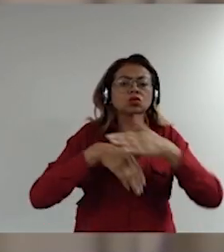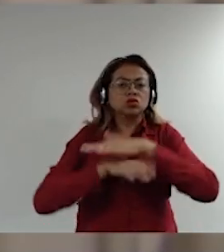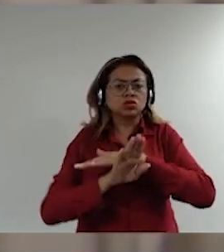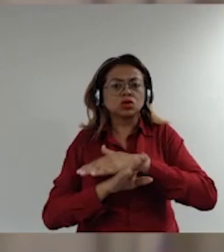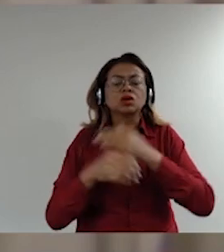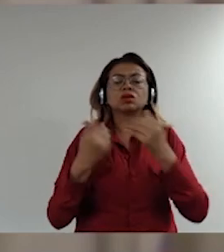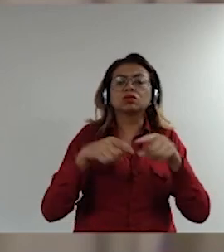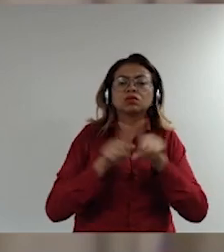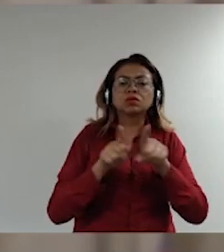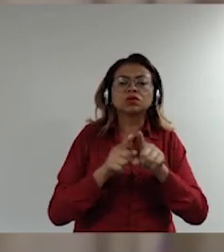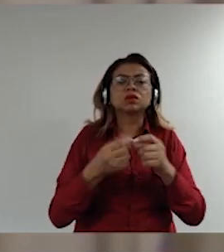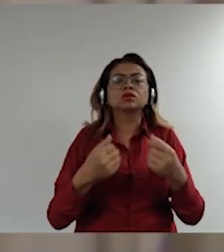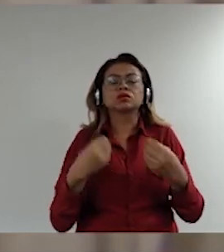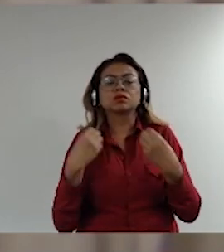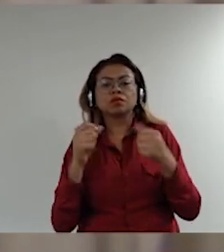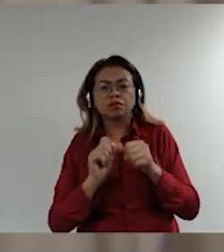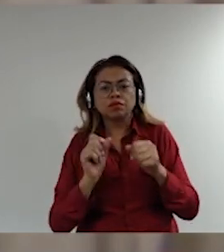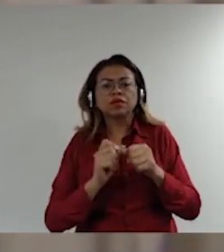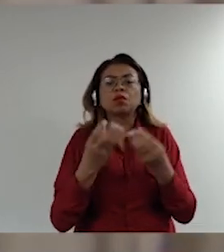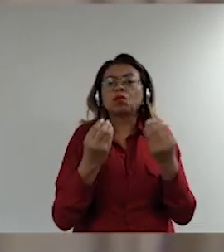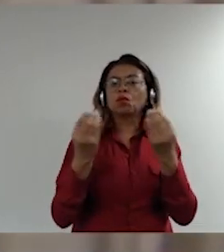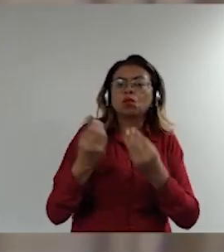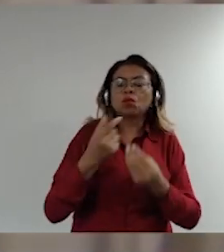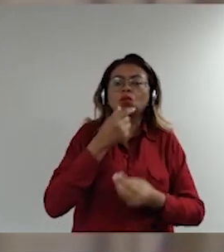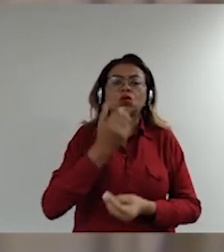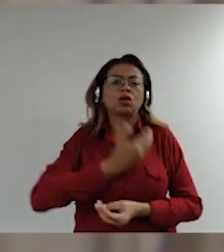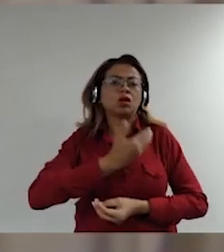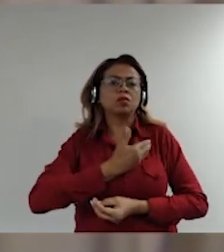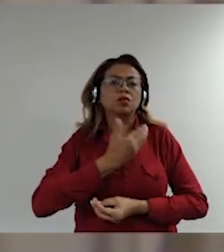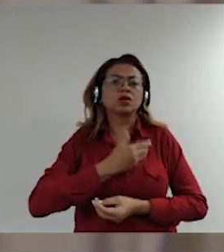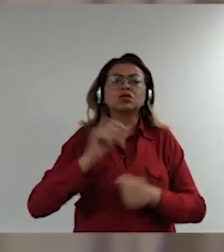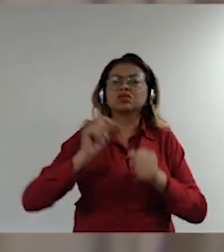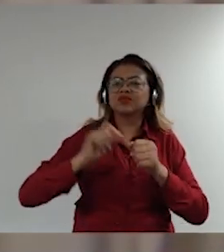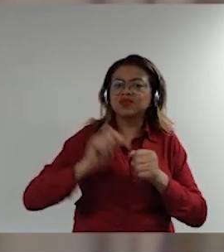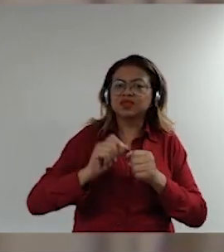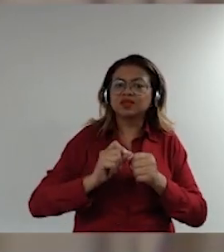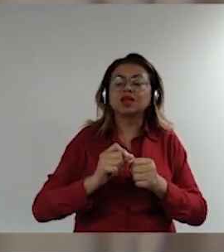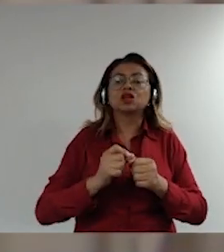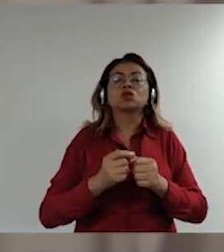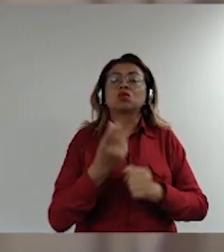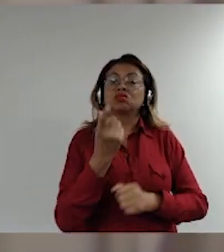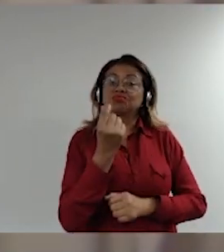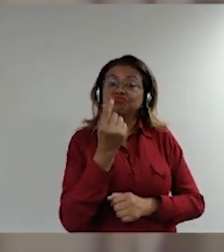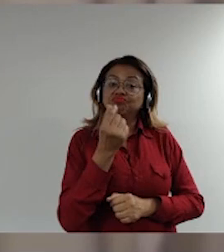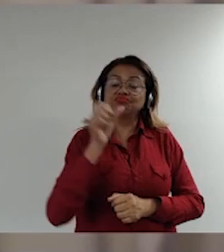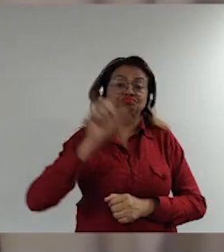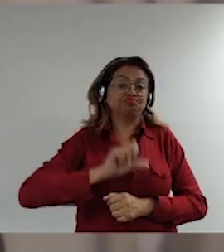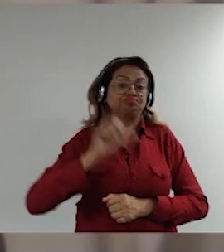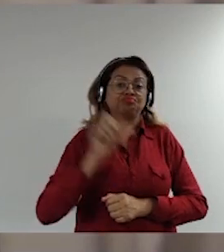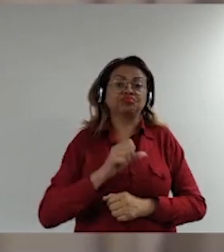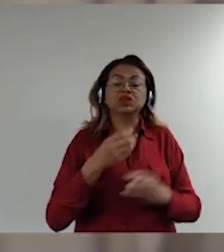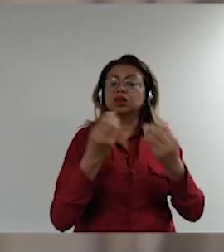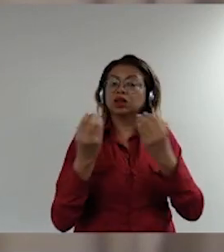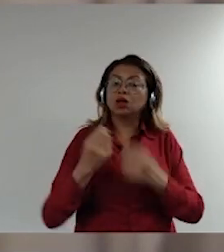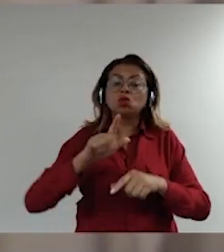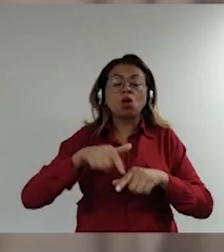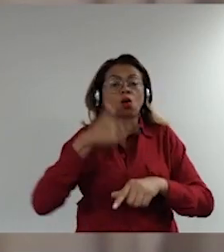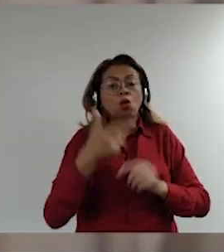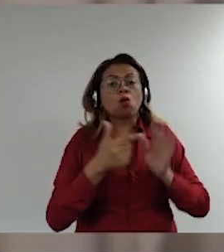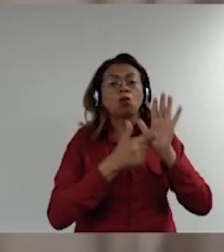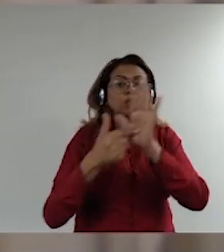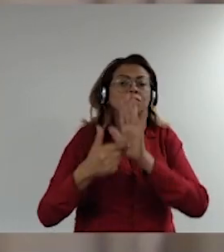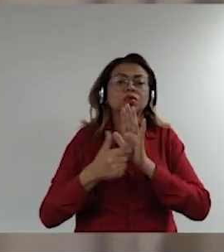de pandemia, muitos colegas passando realmente dificuldade financeira. Esse é um outro